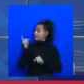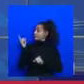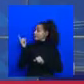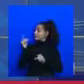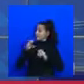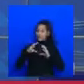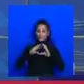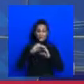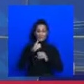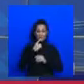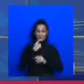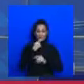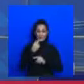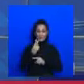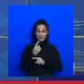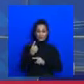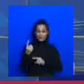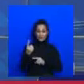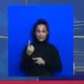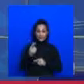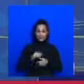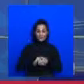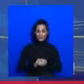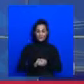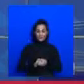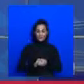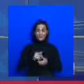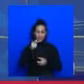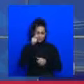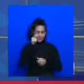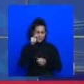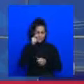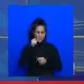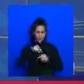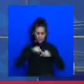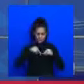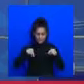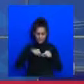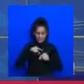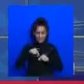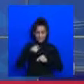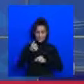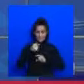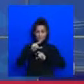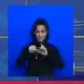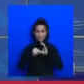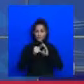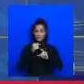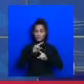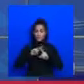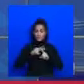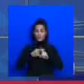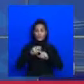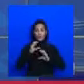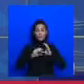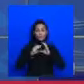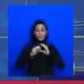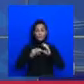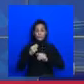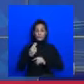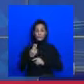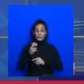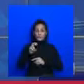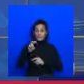bola vermelha 21, vermelha número 21. Vamos conferir as 6 dezenas sorteadas no primeiro sorteio da dupla cena, concurso